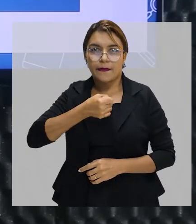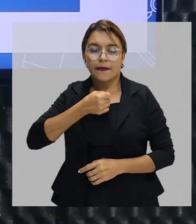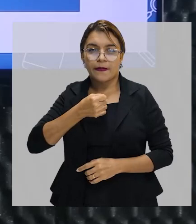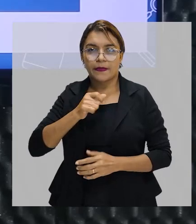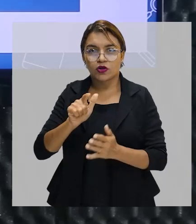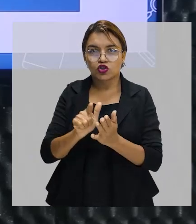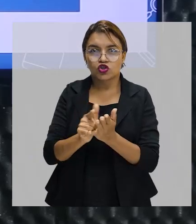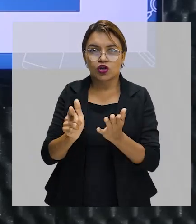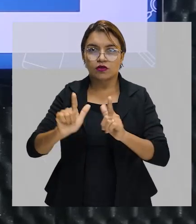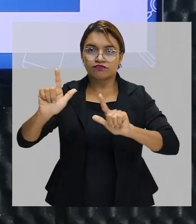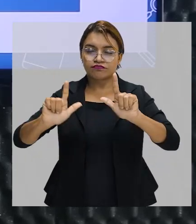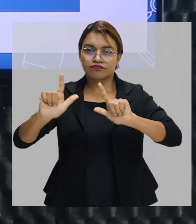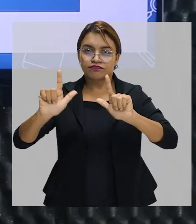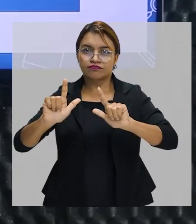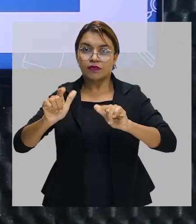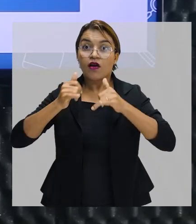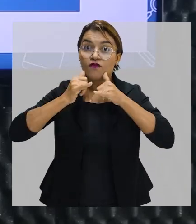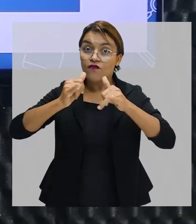uma informação.